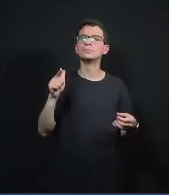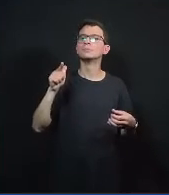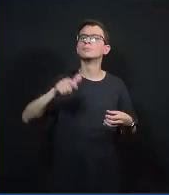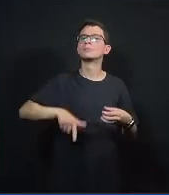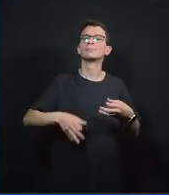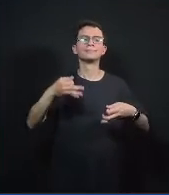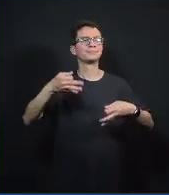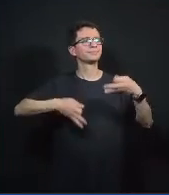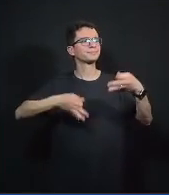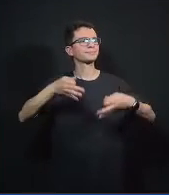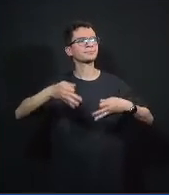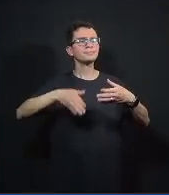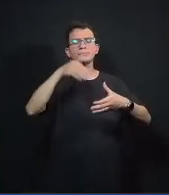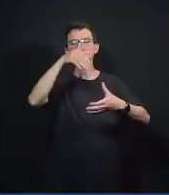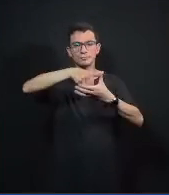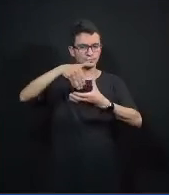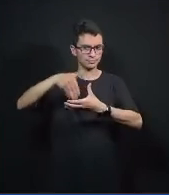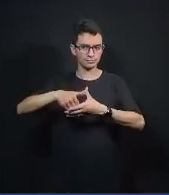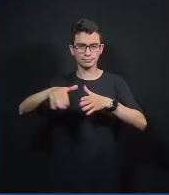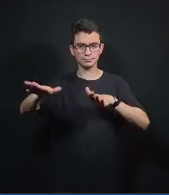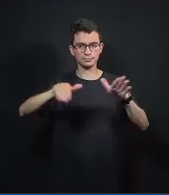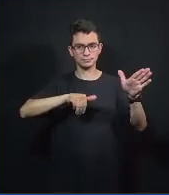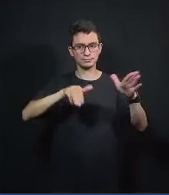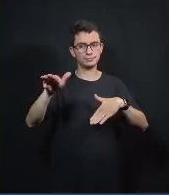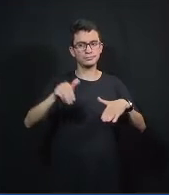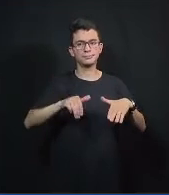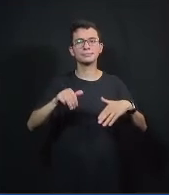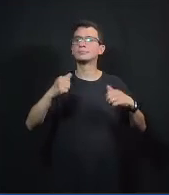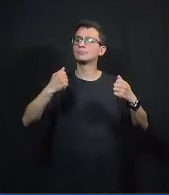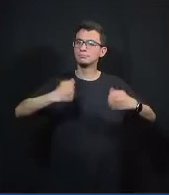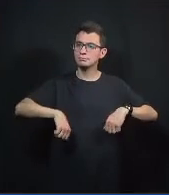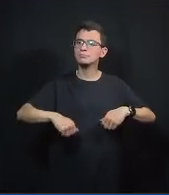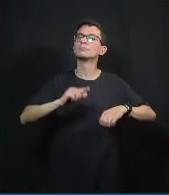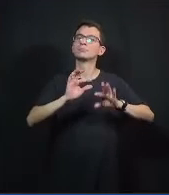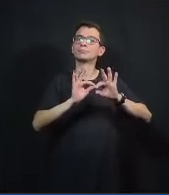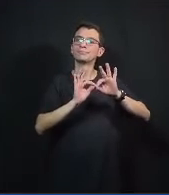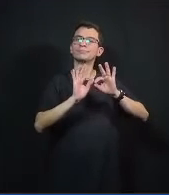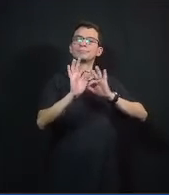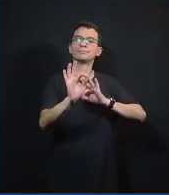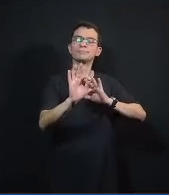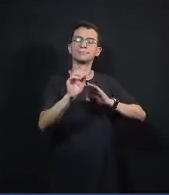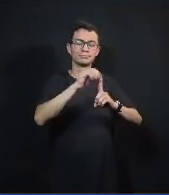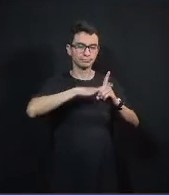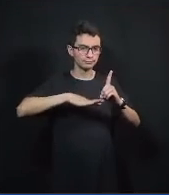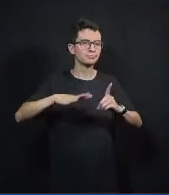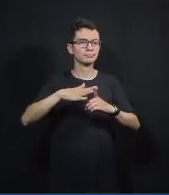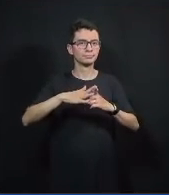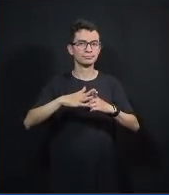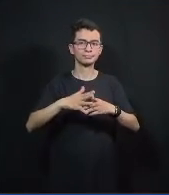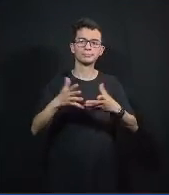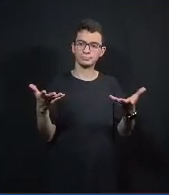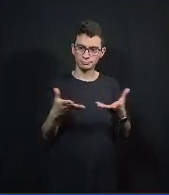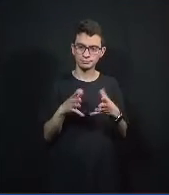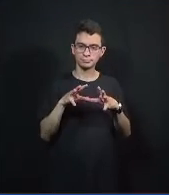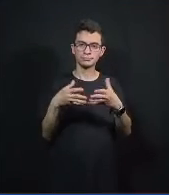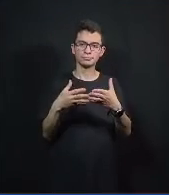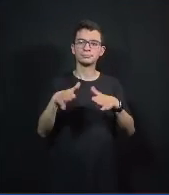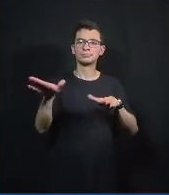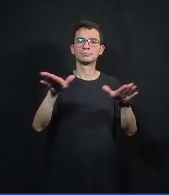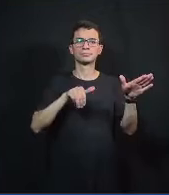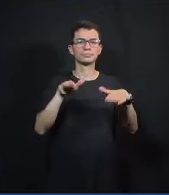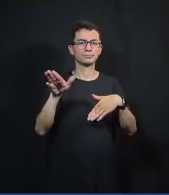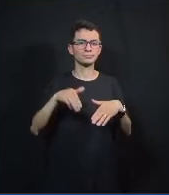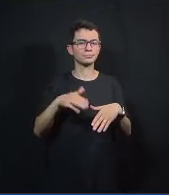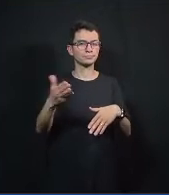realizar a convocação dessas pessoas mantendo o distanciamento social. Tradicionalmente, a convocação de mesários era feita por